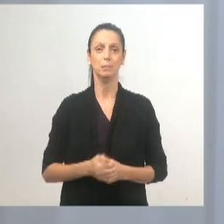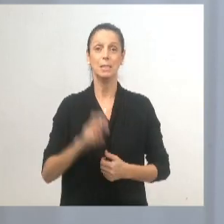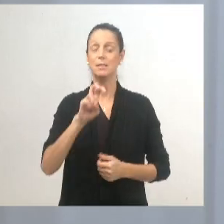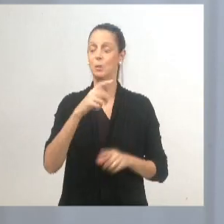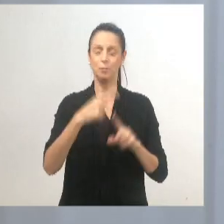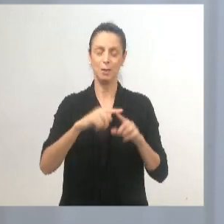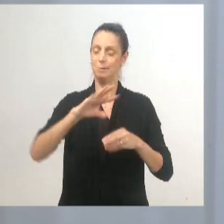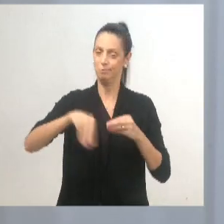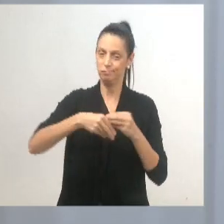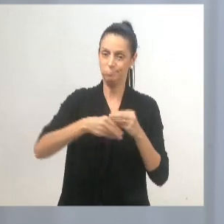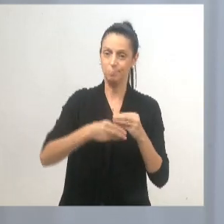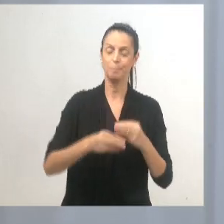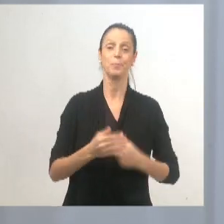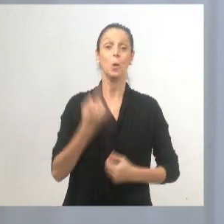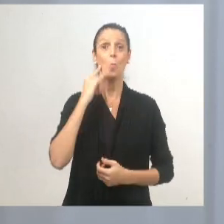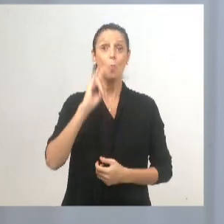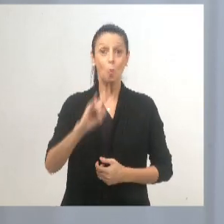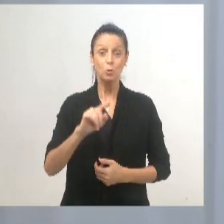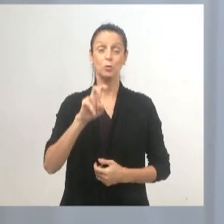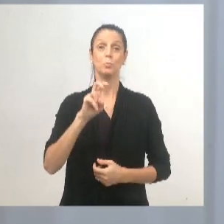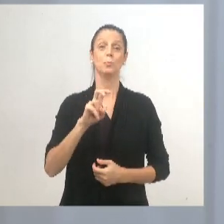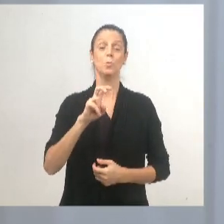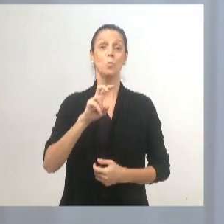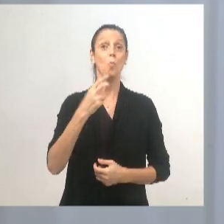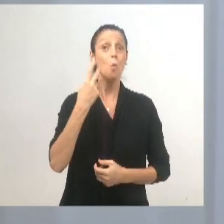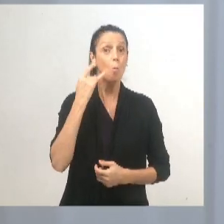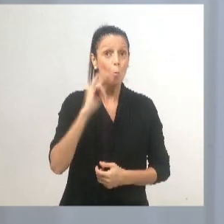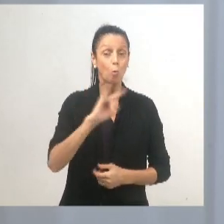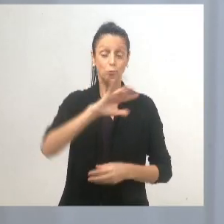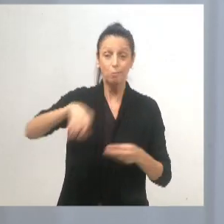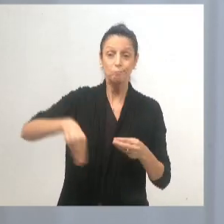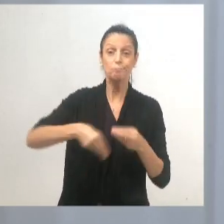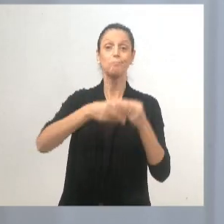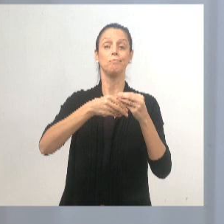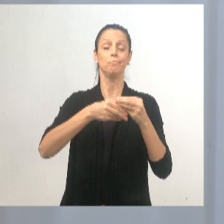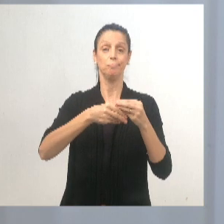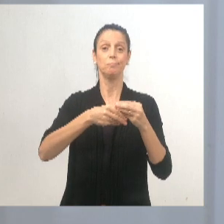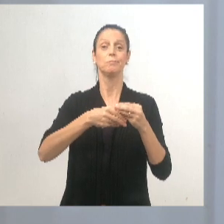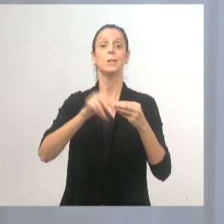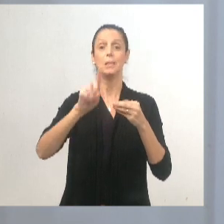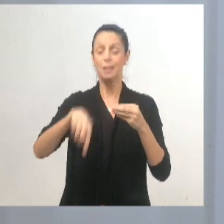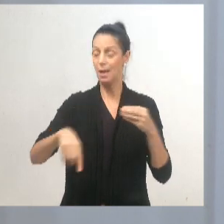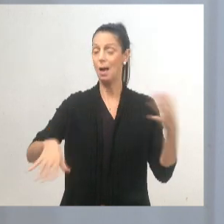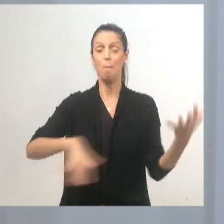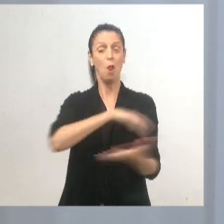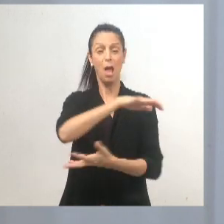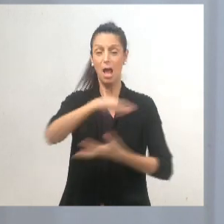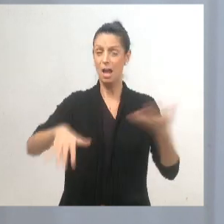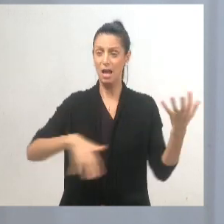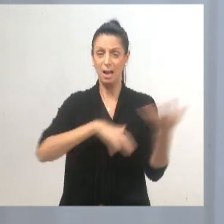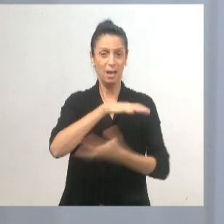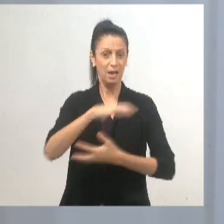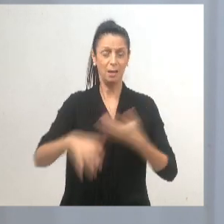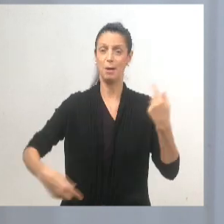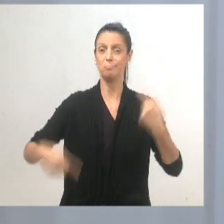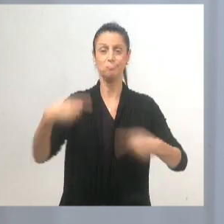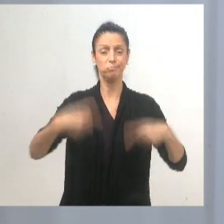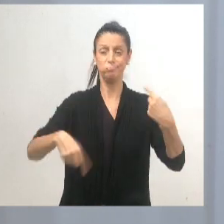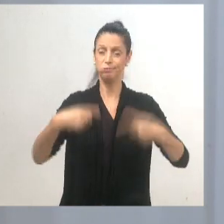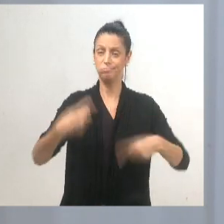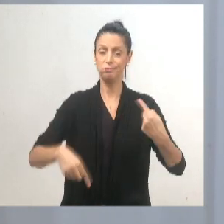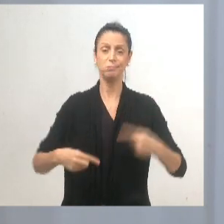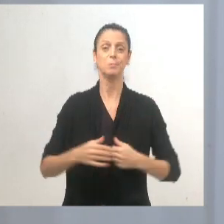O último deles, o 5º aditivo, que é o que gerou toda essa polêmica, toda essa discussão